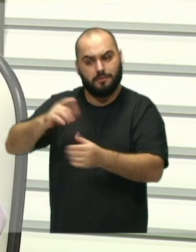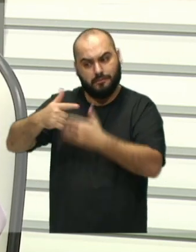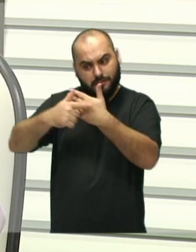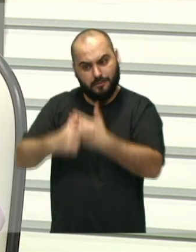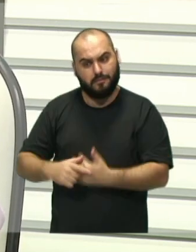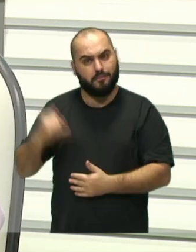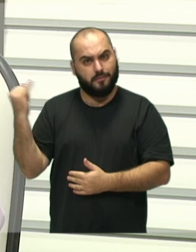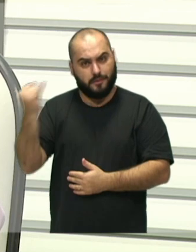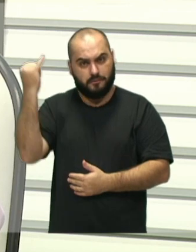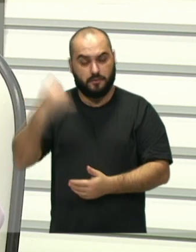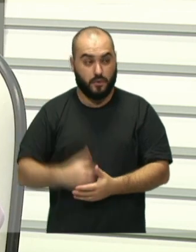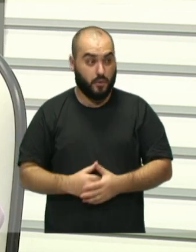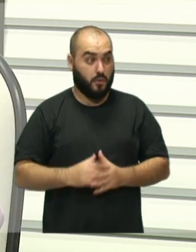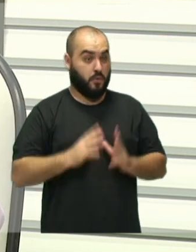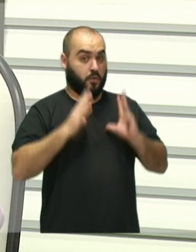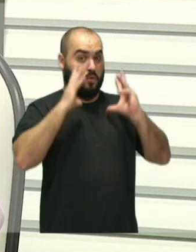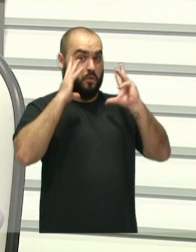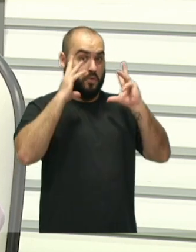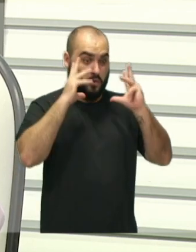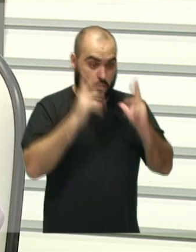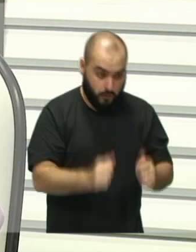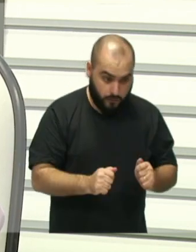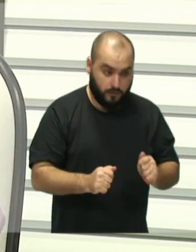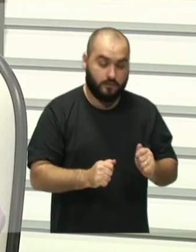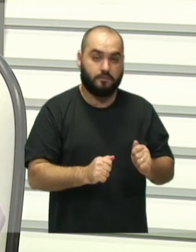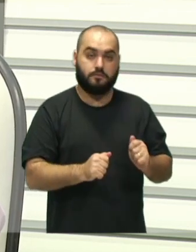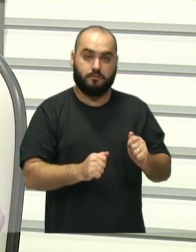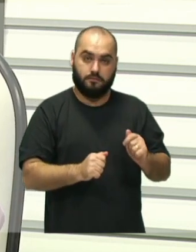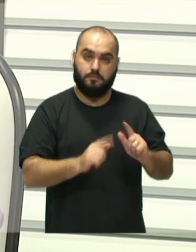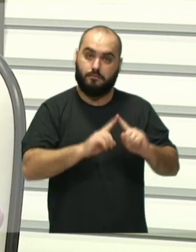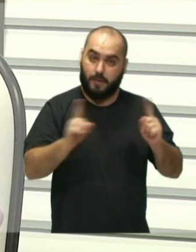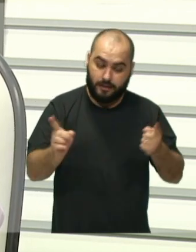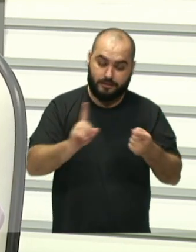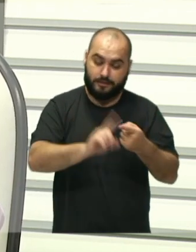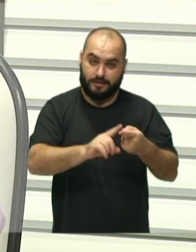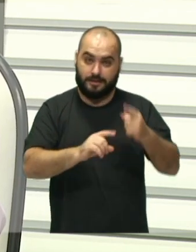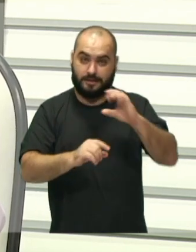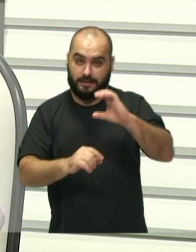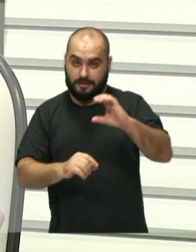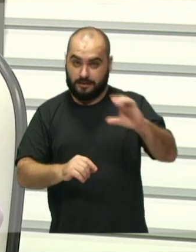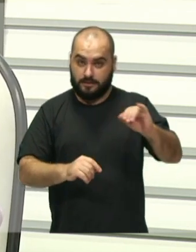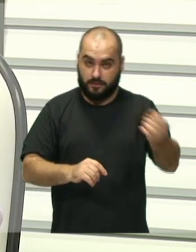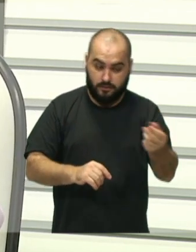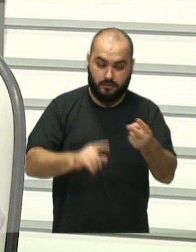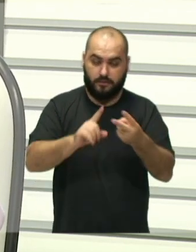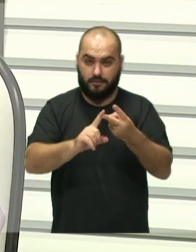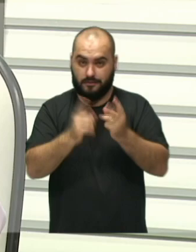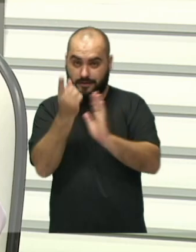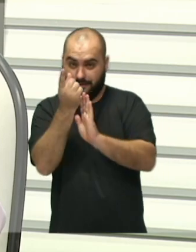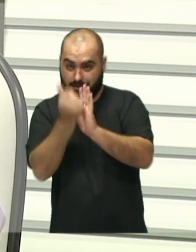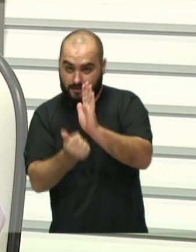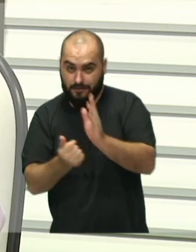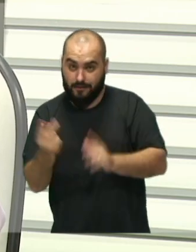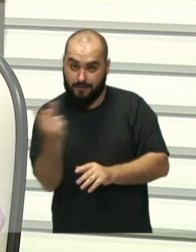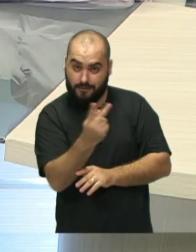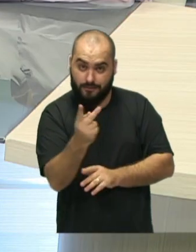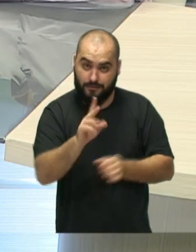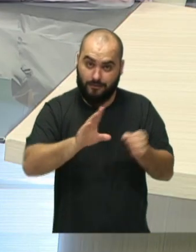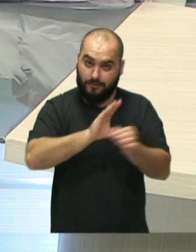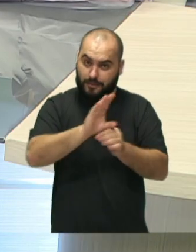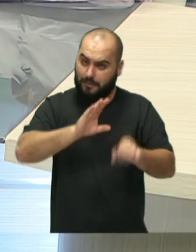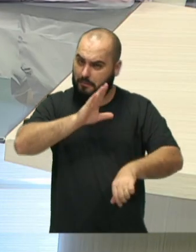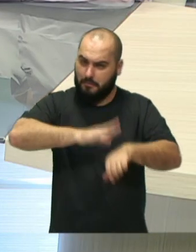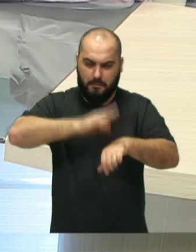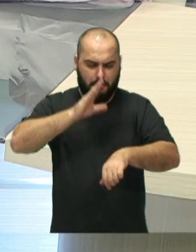todas fazem o papel de excelência mas a ccj e orçamento e finança são com certeza as comissões que